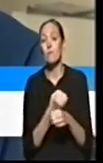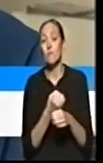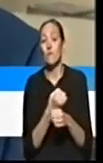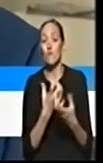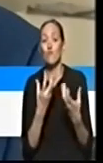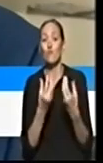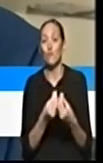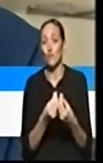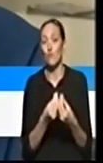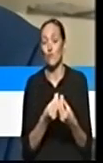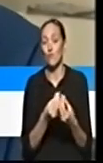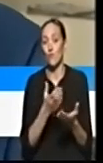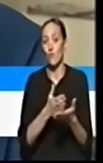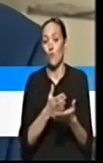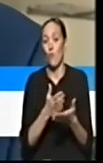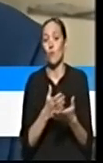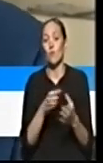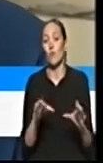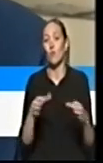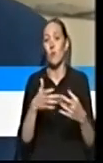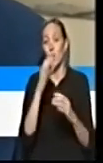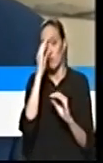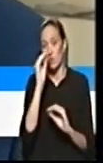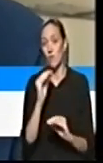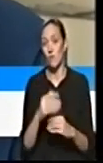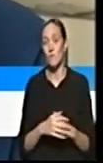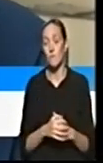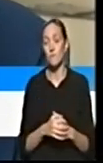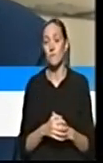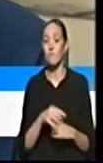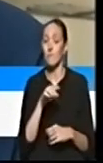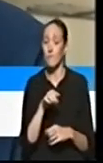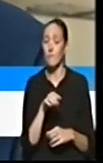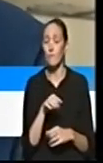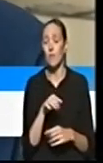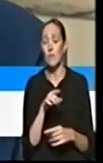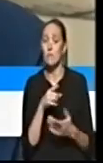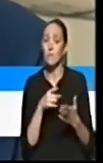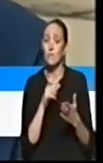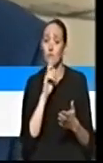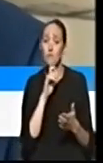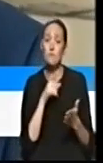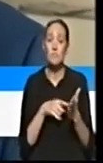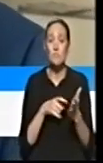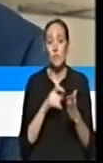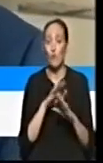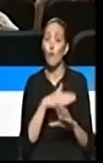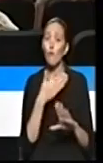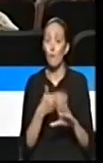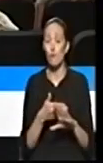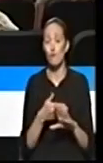à comunidade educativa. Portanto, e nesse sentido poderá necessitar do reforço destes